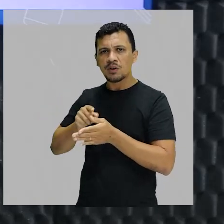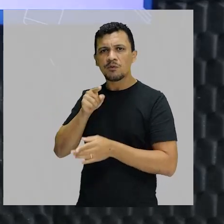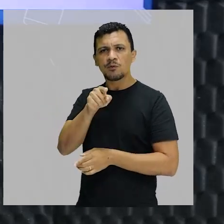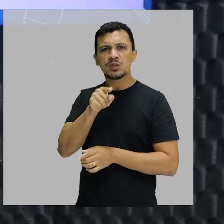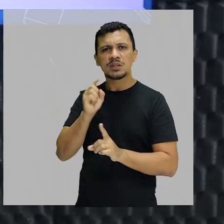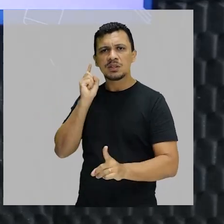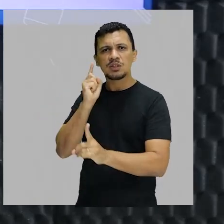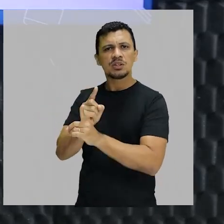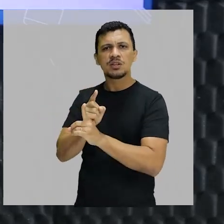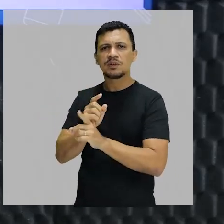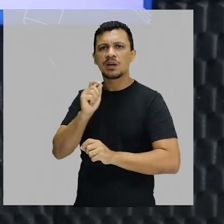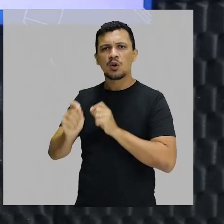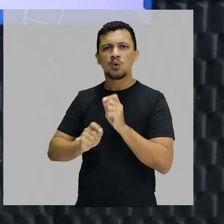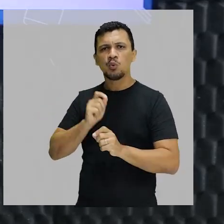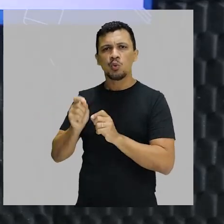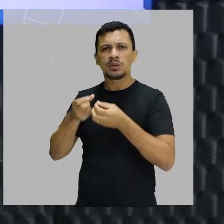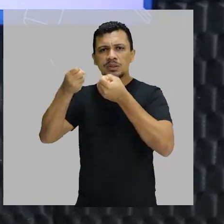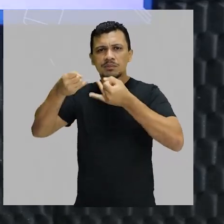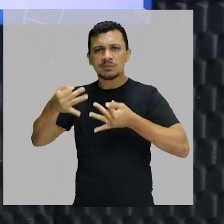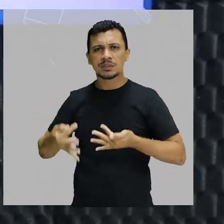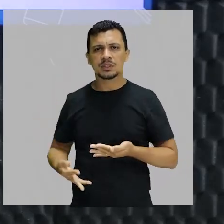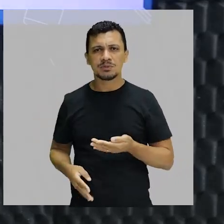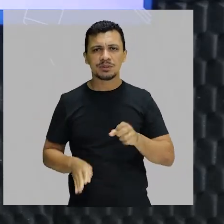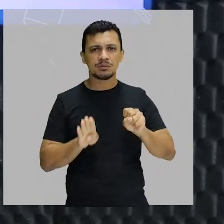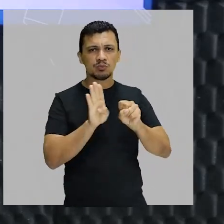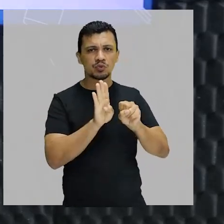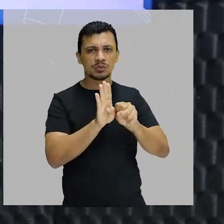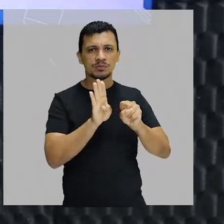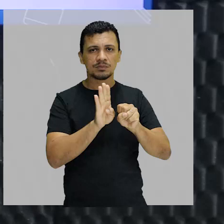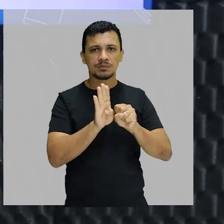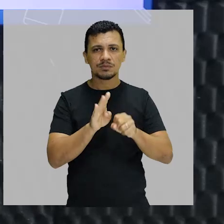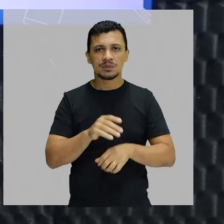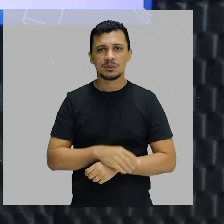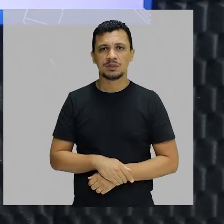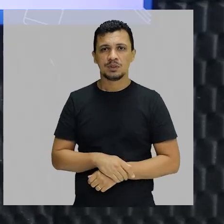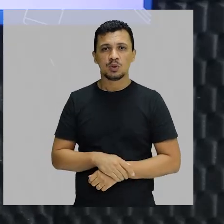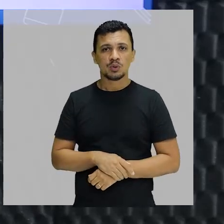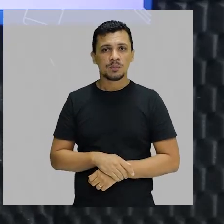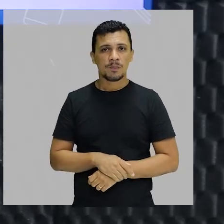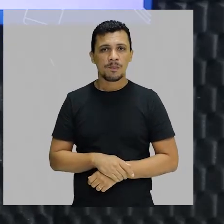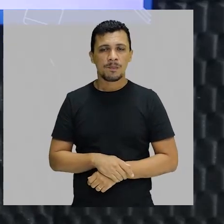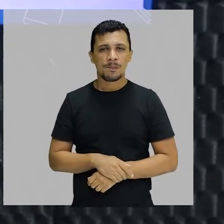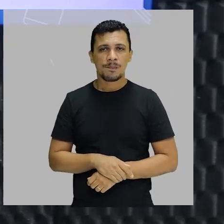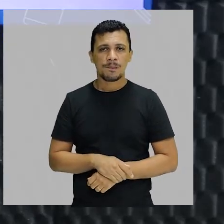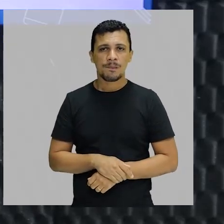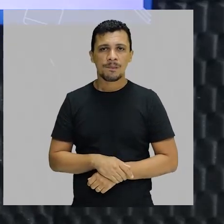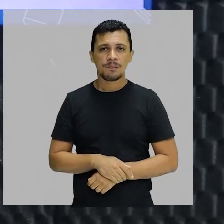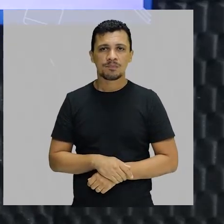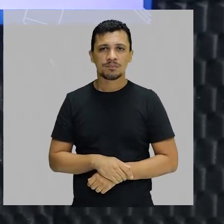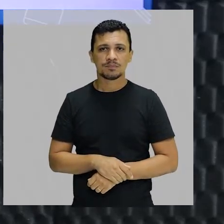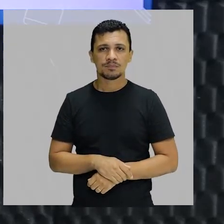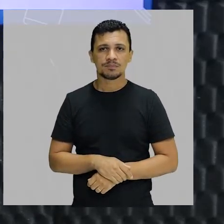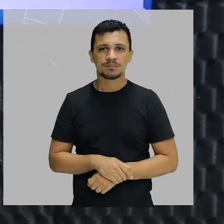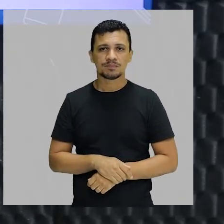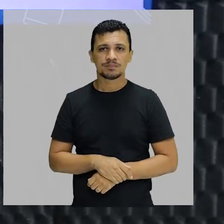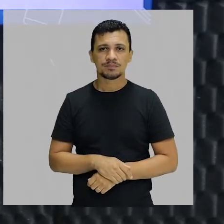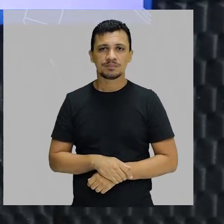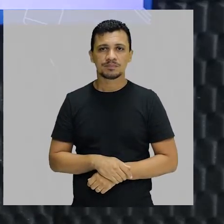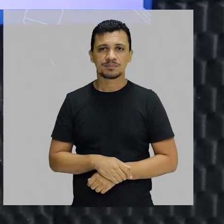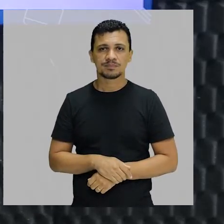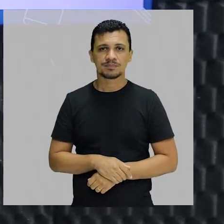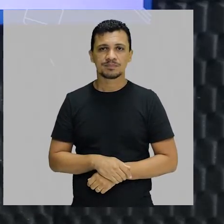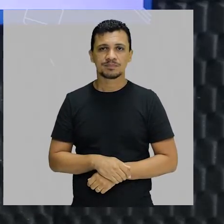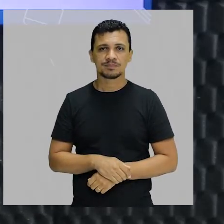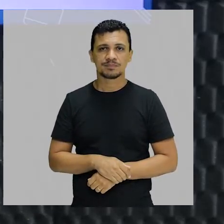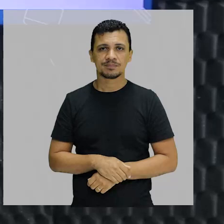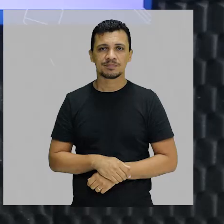nós estamos falando do substantivo. Então, todas as coisas importantes estão nombradas por